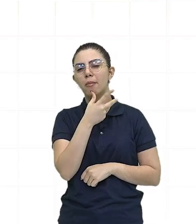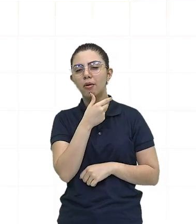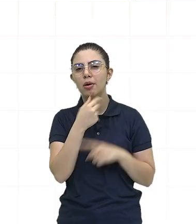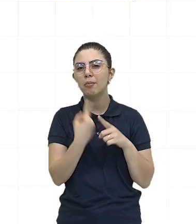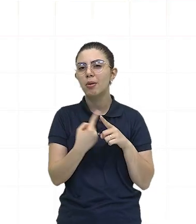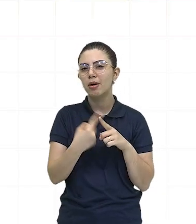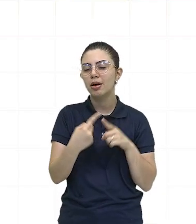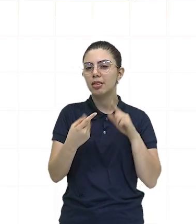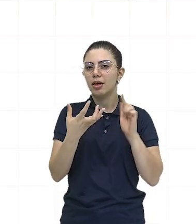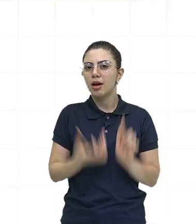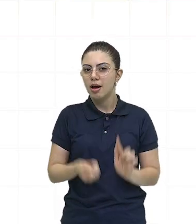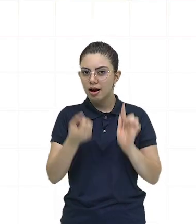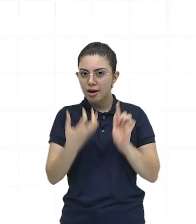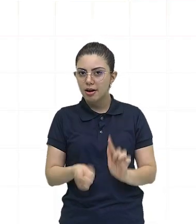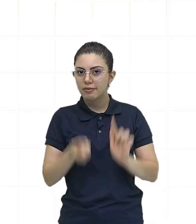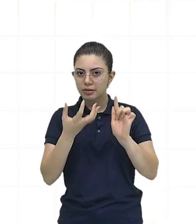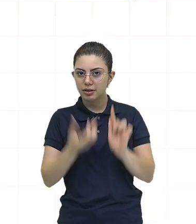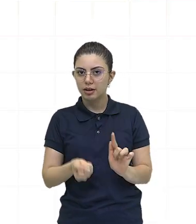da gravidade,